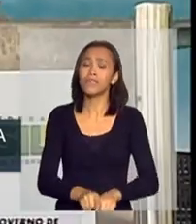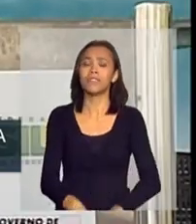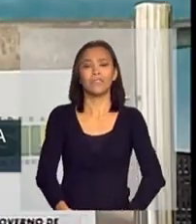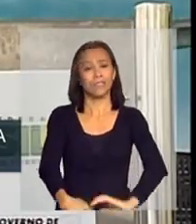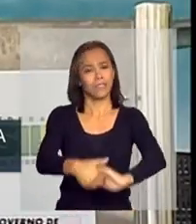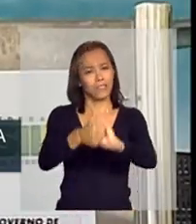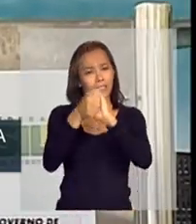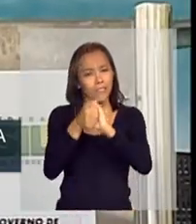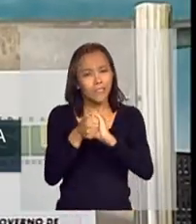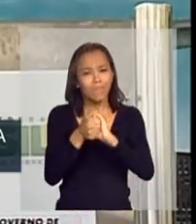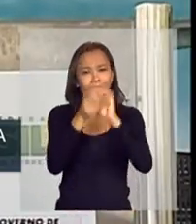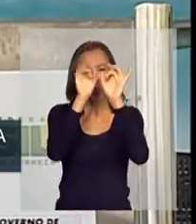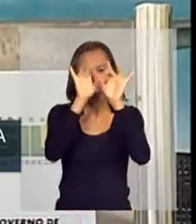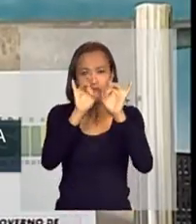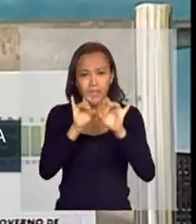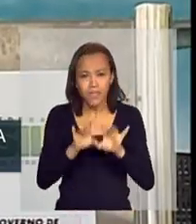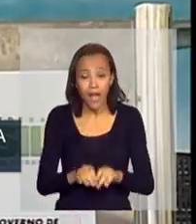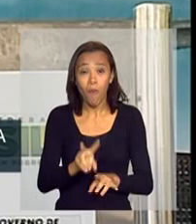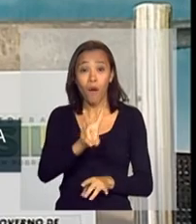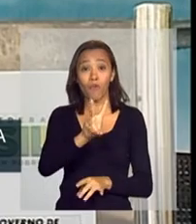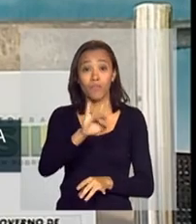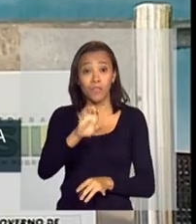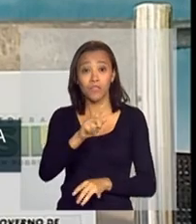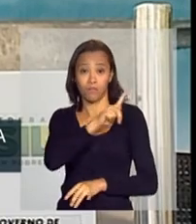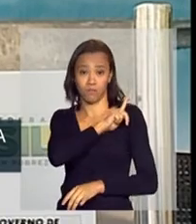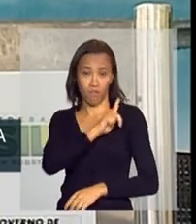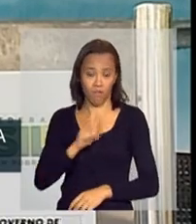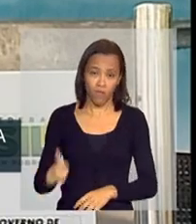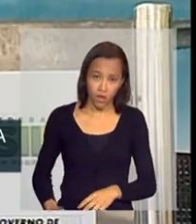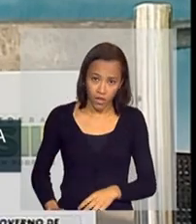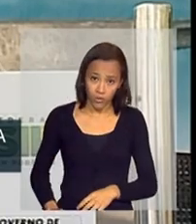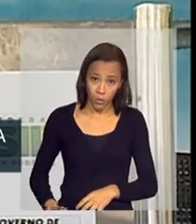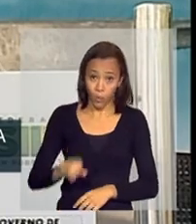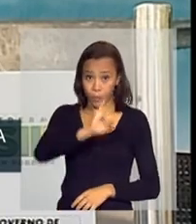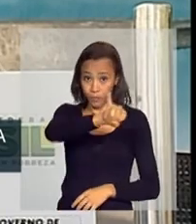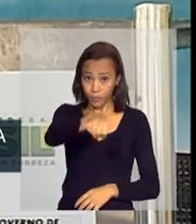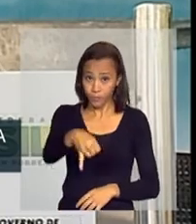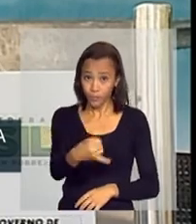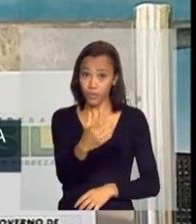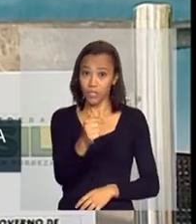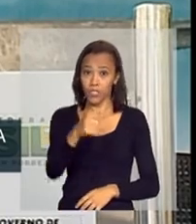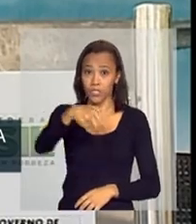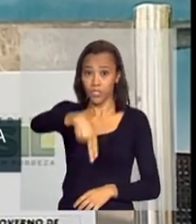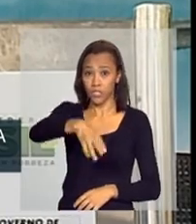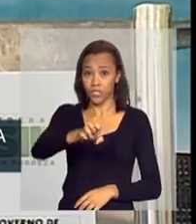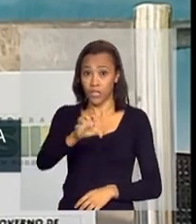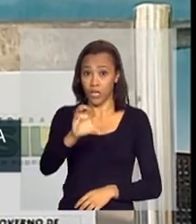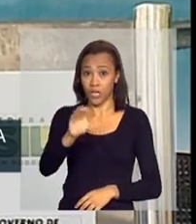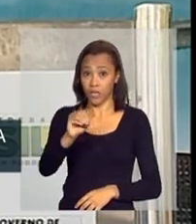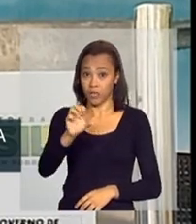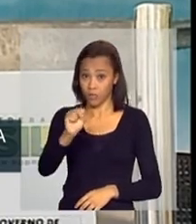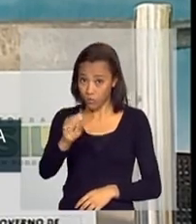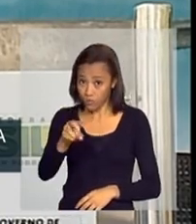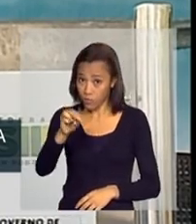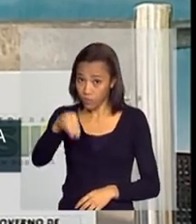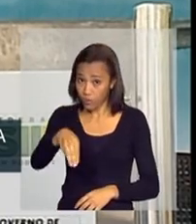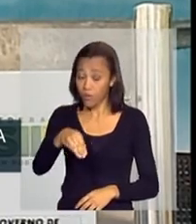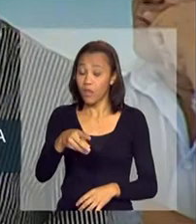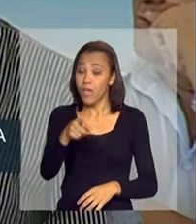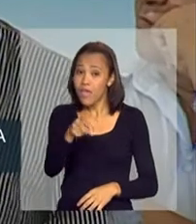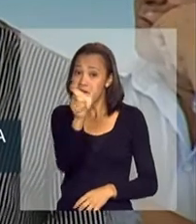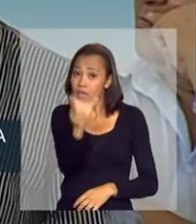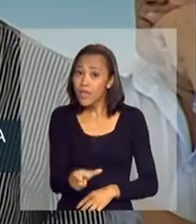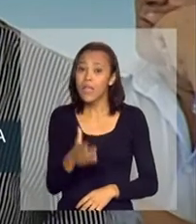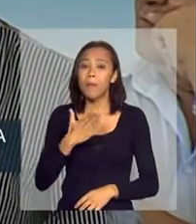cumprimento muito especial ao vice-governador Jackson Barreto. Jackson Barreto,